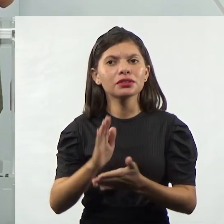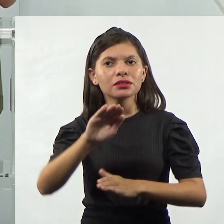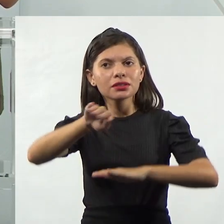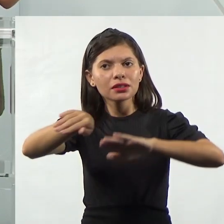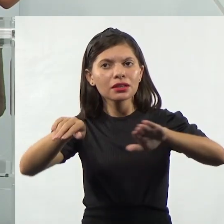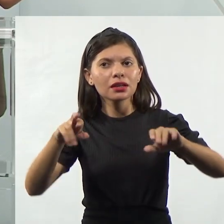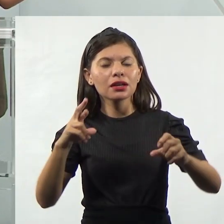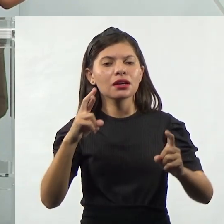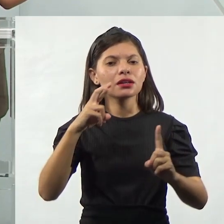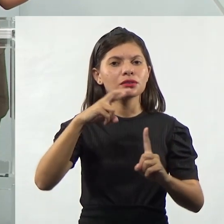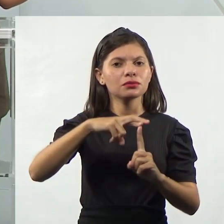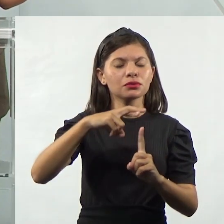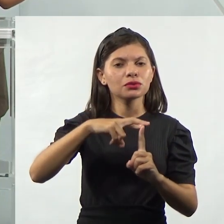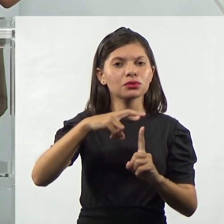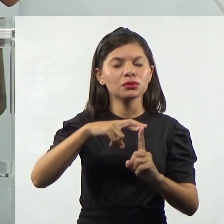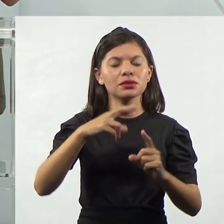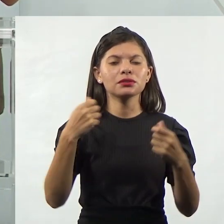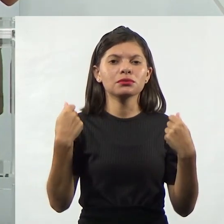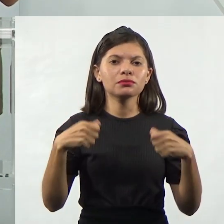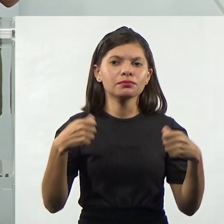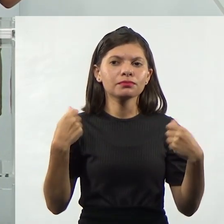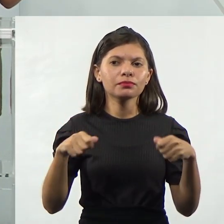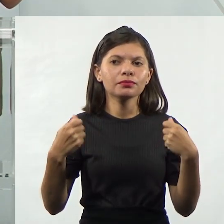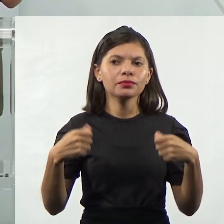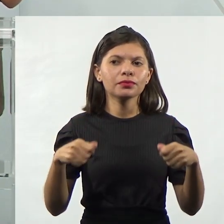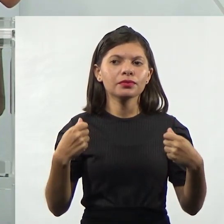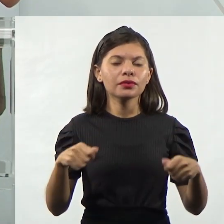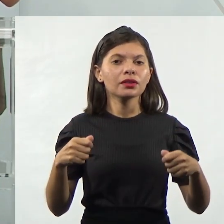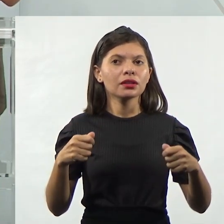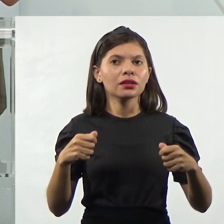você segrega as funções, você